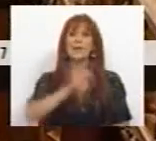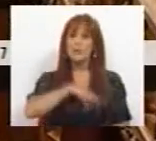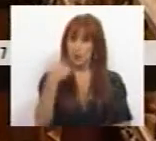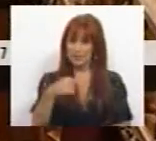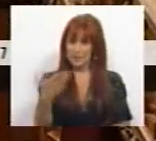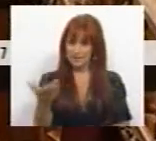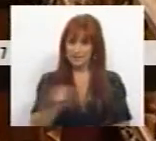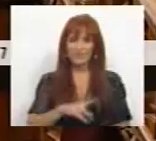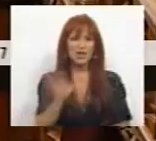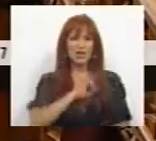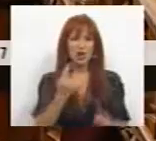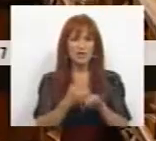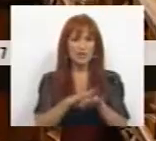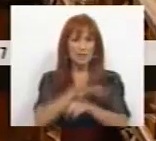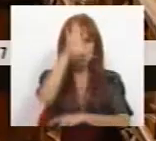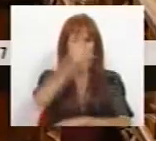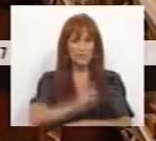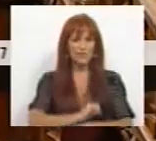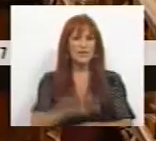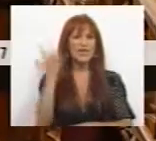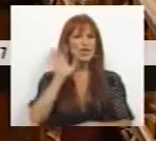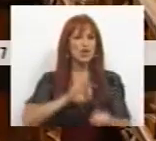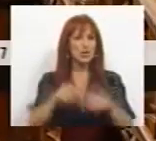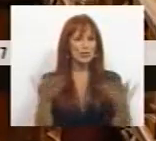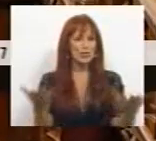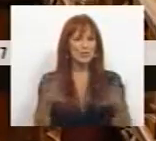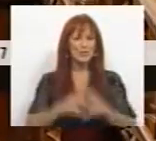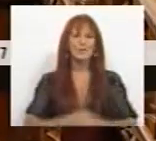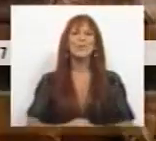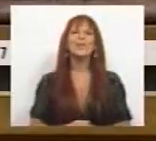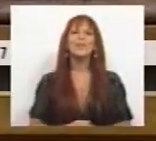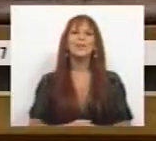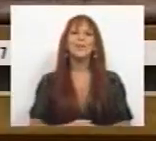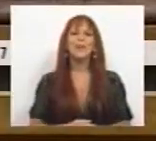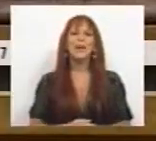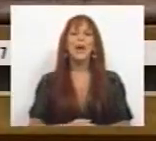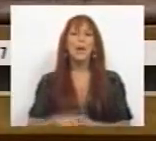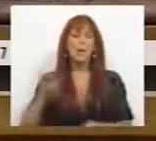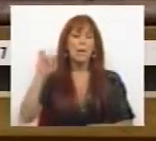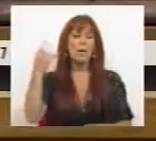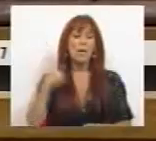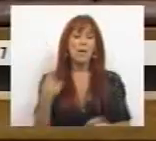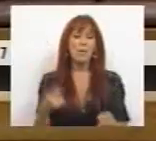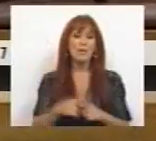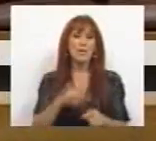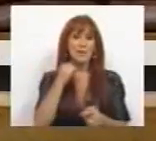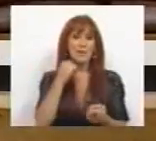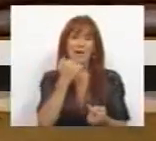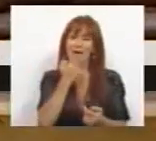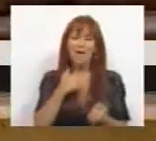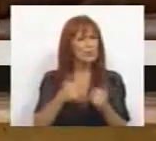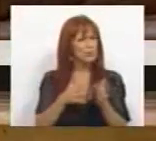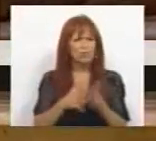Senhor Presidente, senhores membros do Governo, senhoras e senhores deputados. Apesar de não ser do agrado de todas